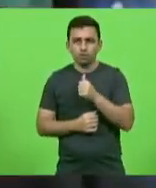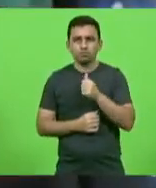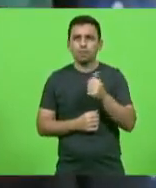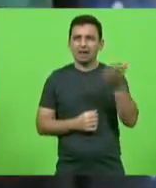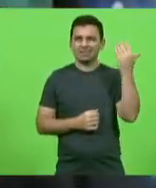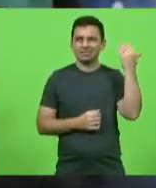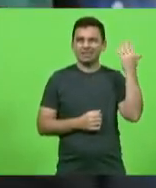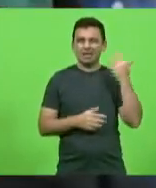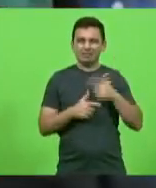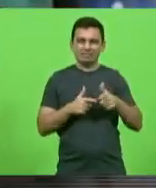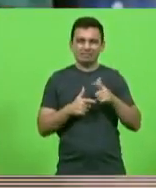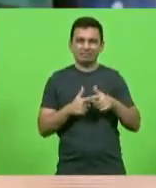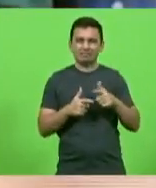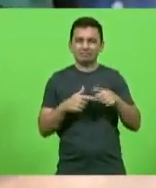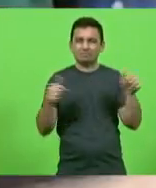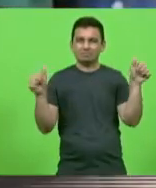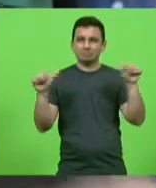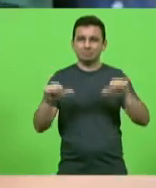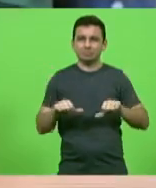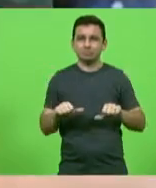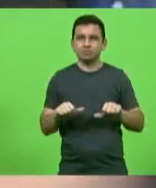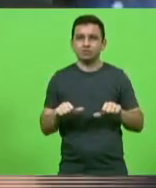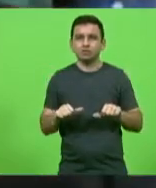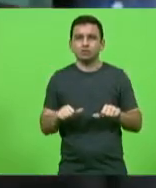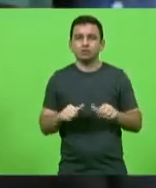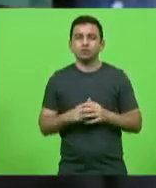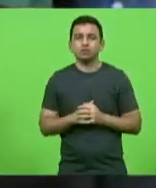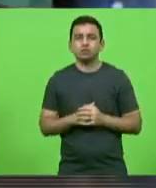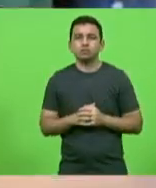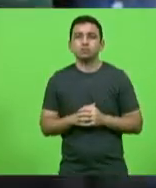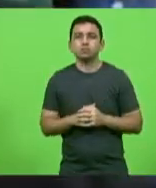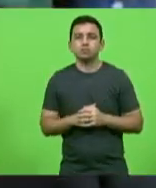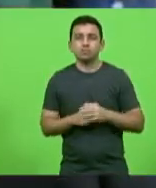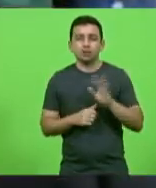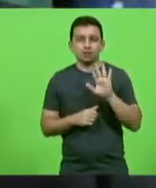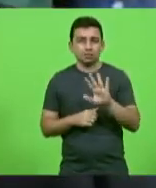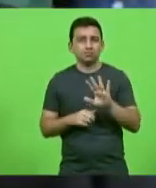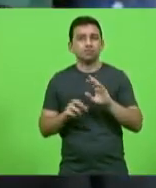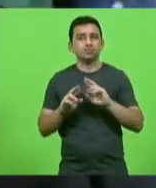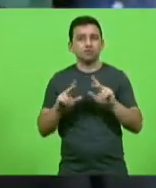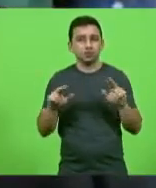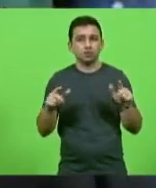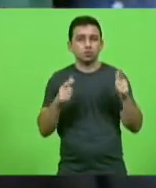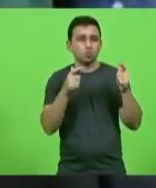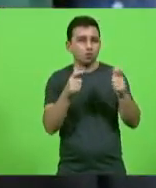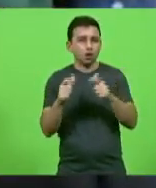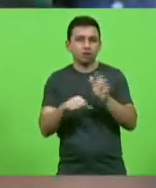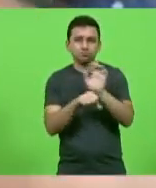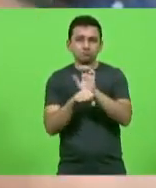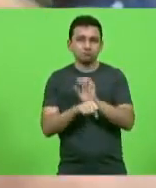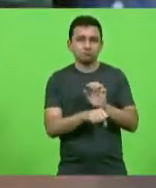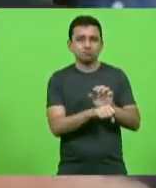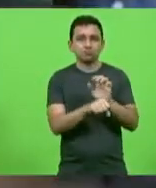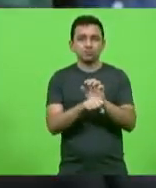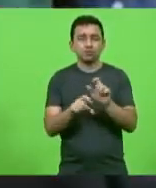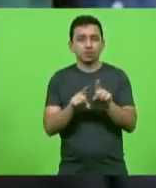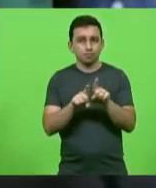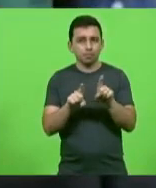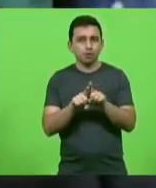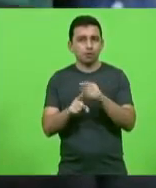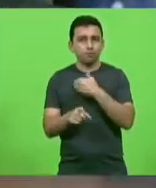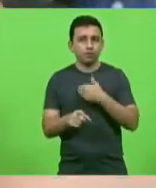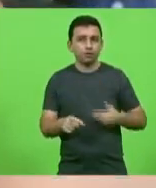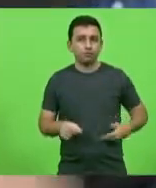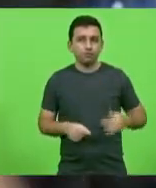cenário era caótico mas nas mais diversas unidades da Federação e na própria